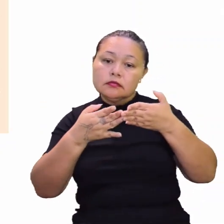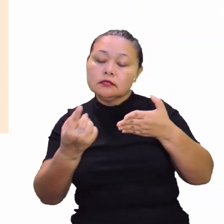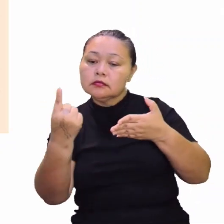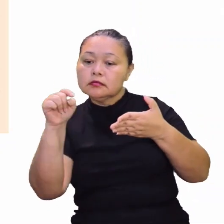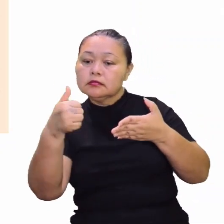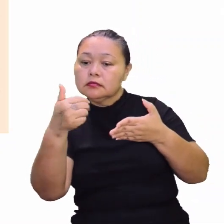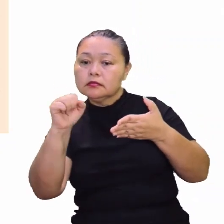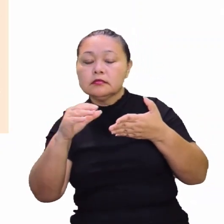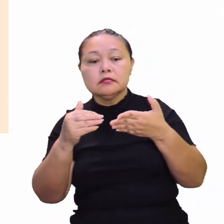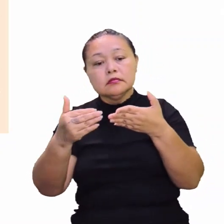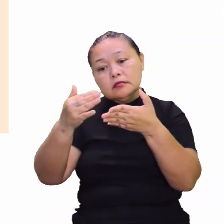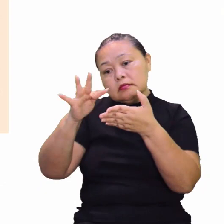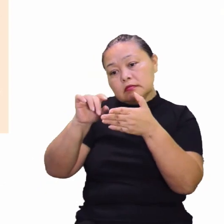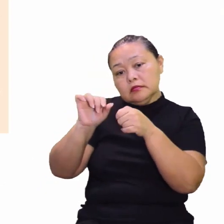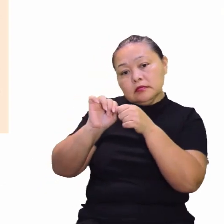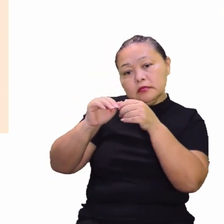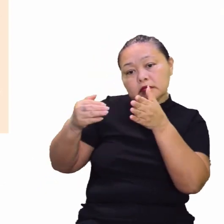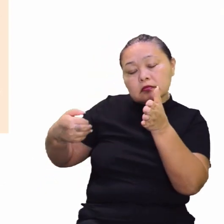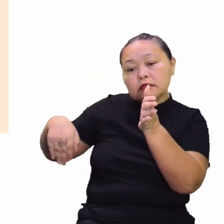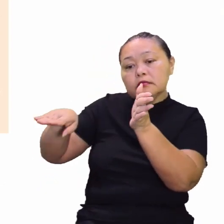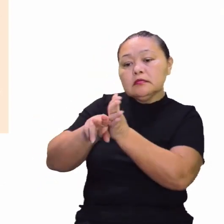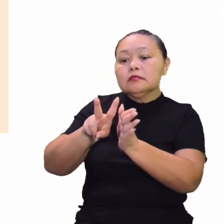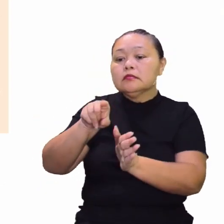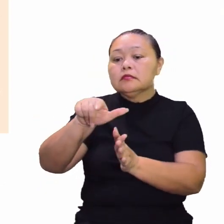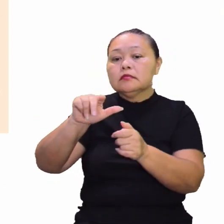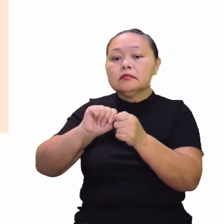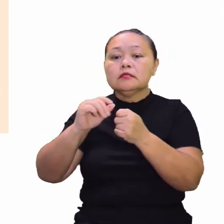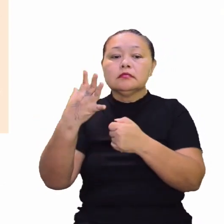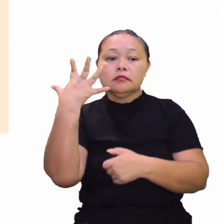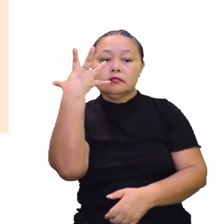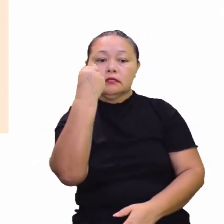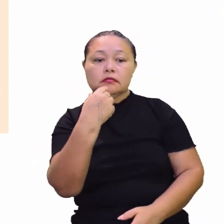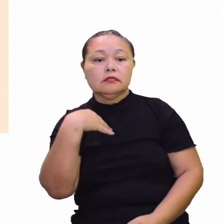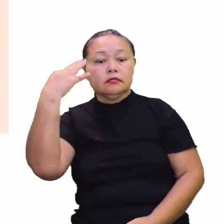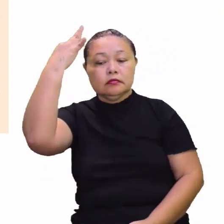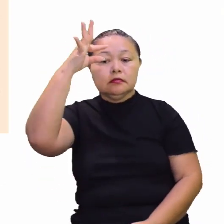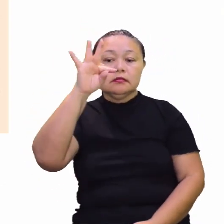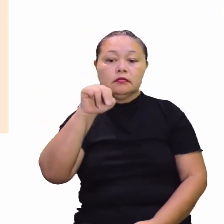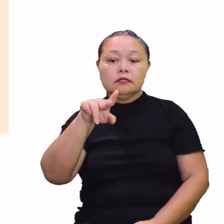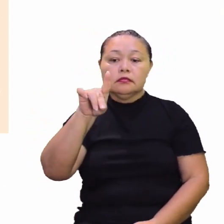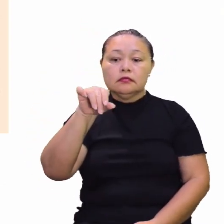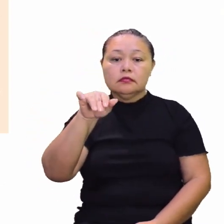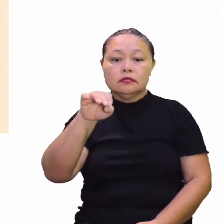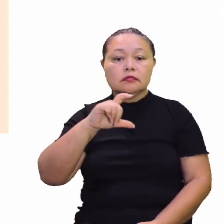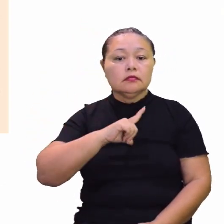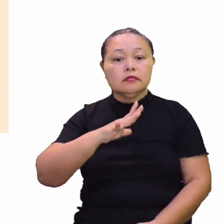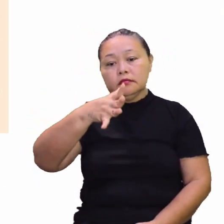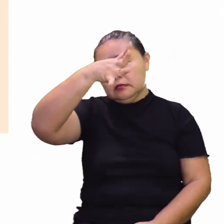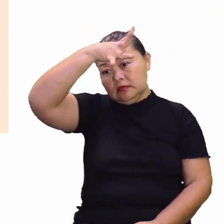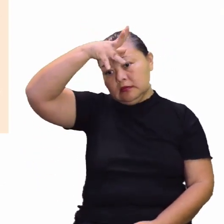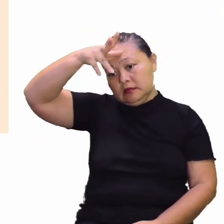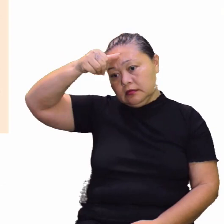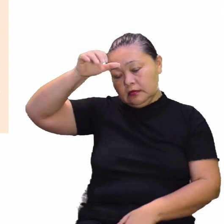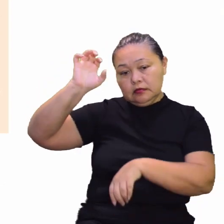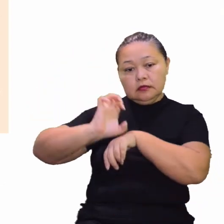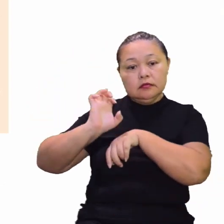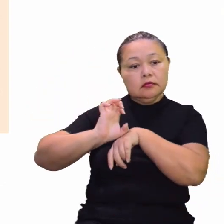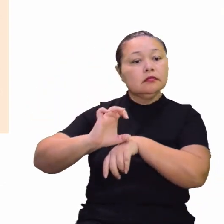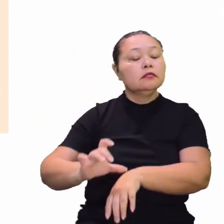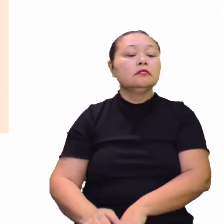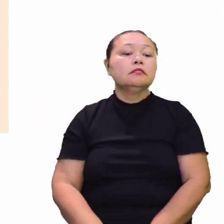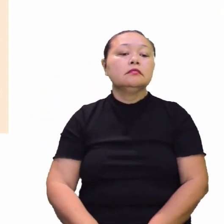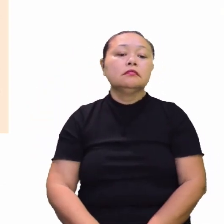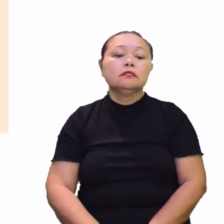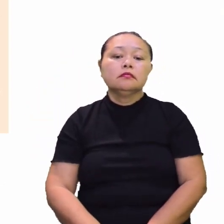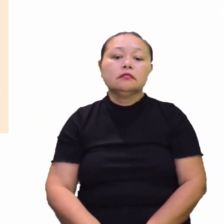quilômetros, desde a sua foz lá no Mamoré até a cidade de Vila Bela da Santíssima Trindade, que é no Mato Grosso.